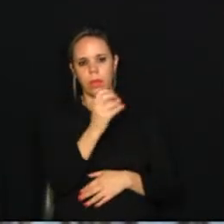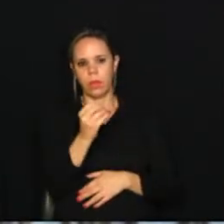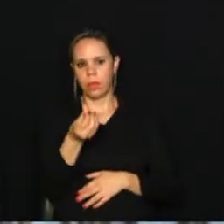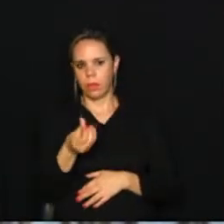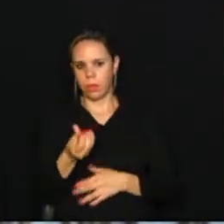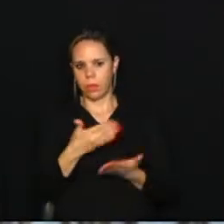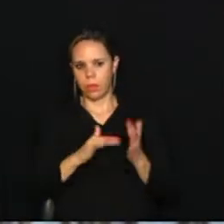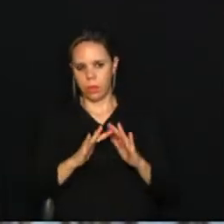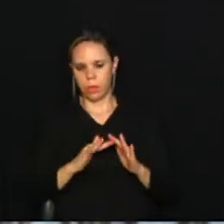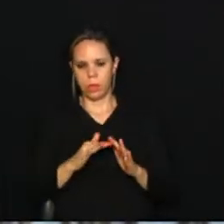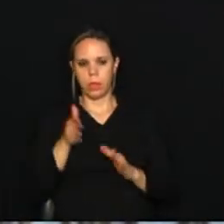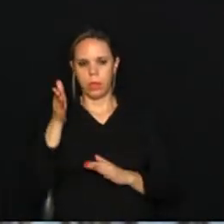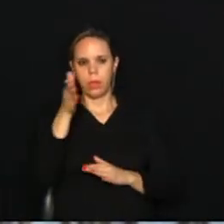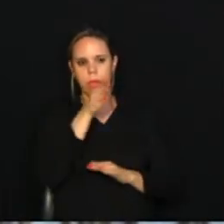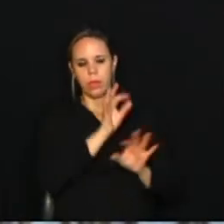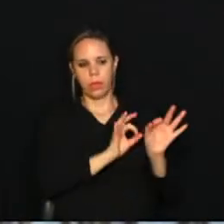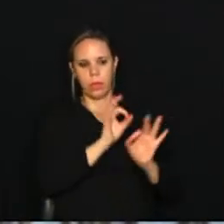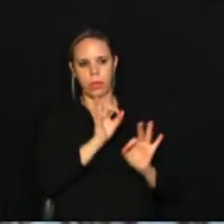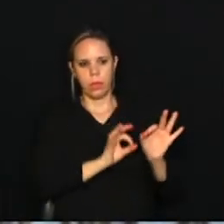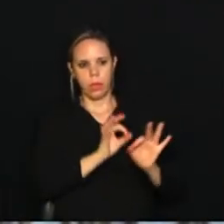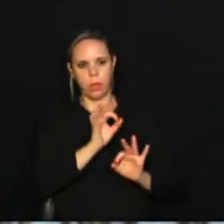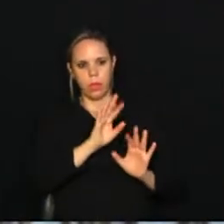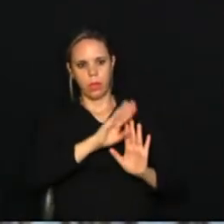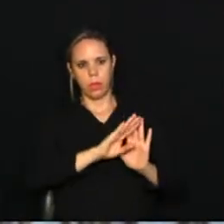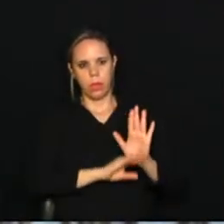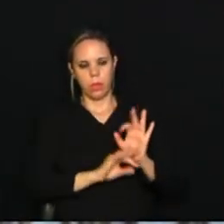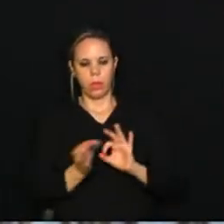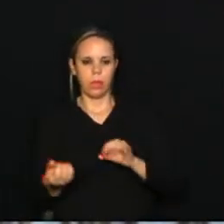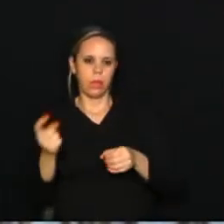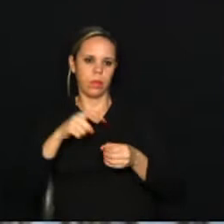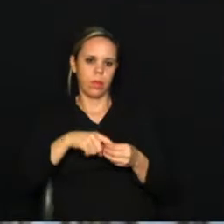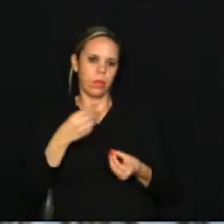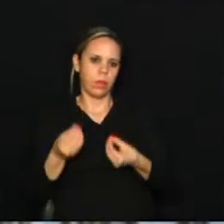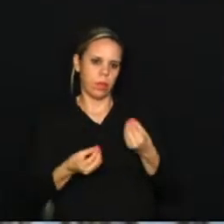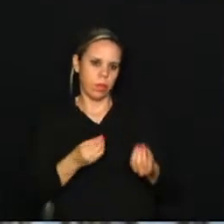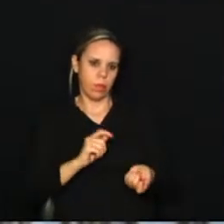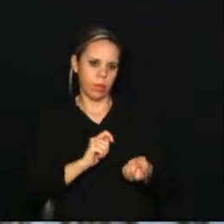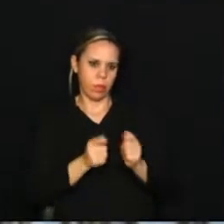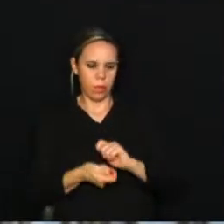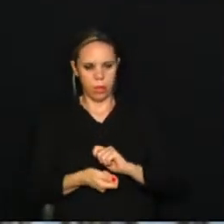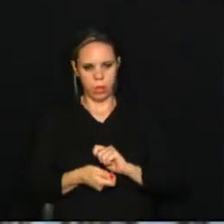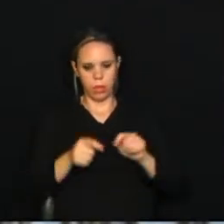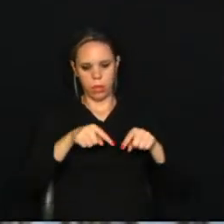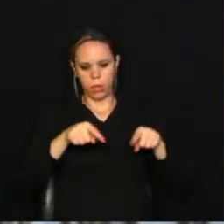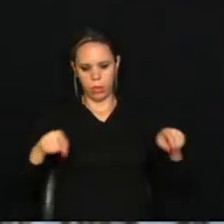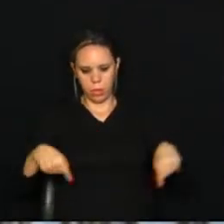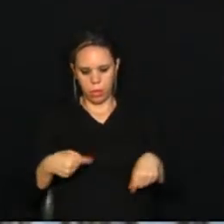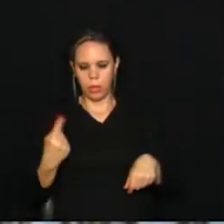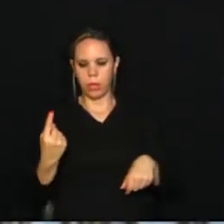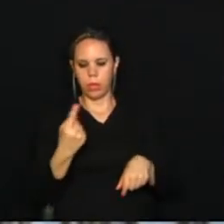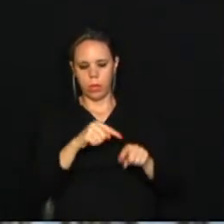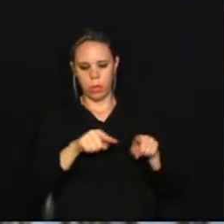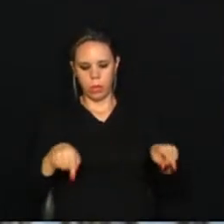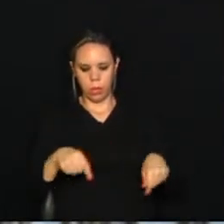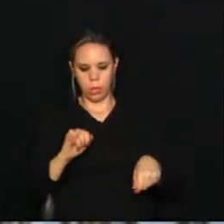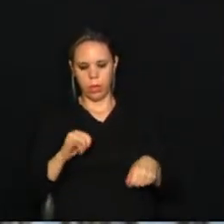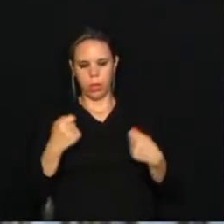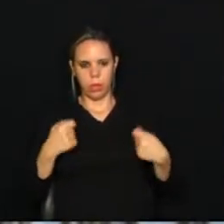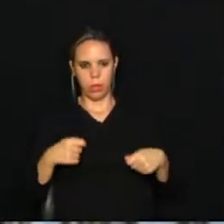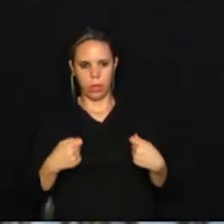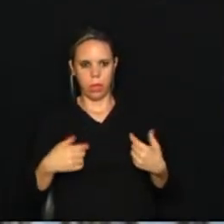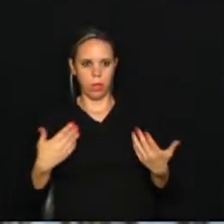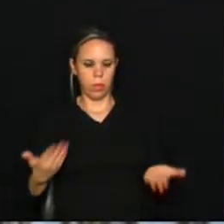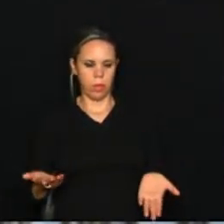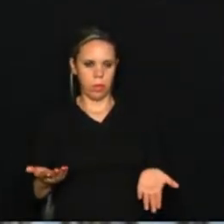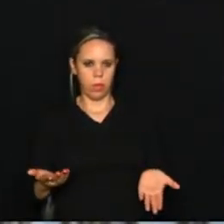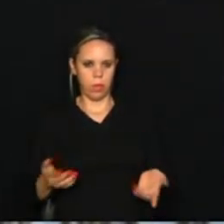escolas, elaborou um plano de retorno, sala por sala, se necessário, porque